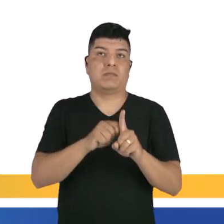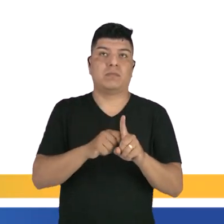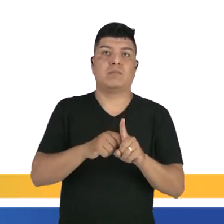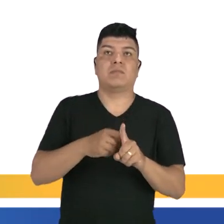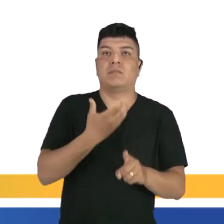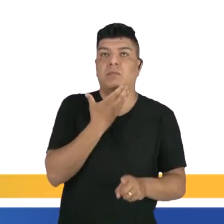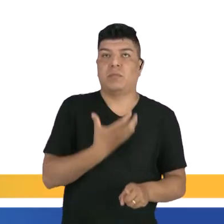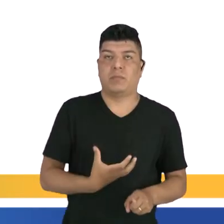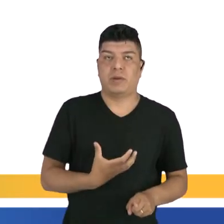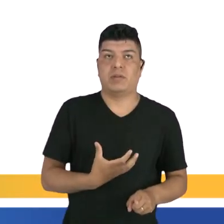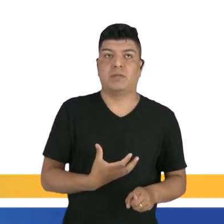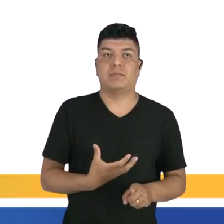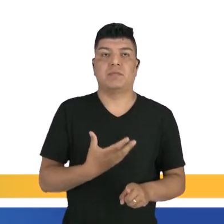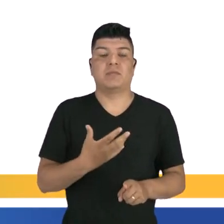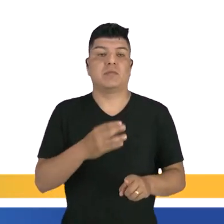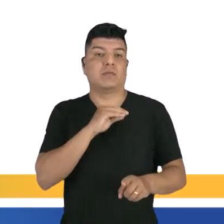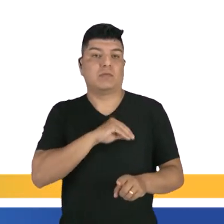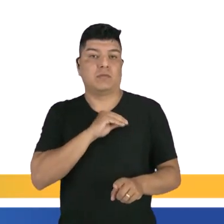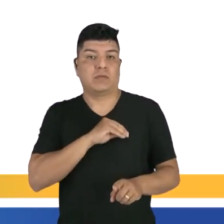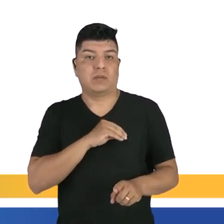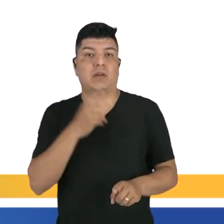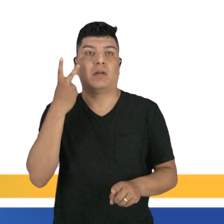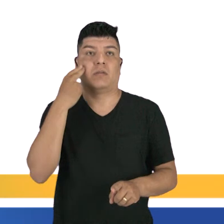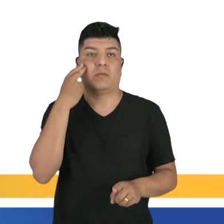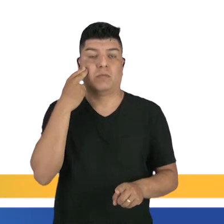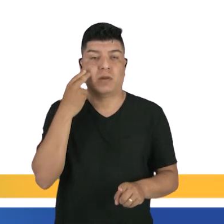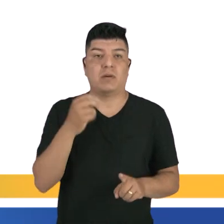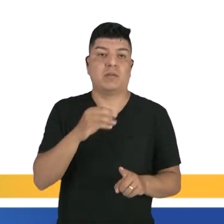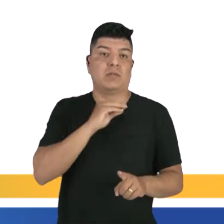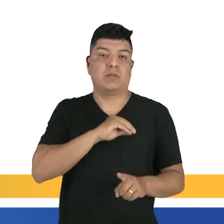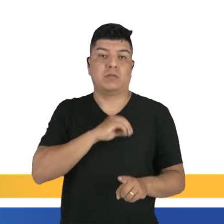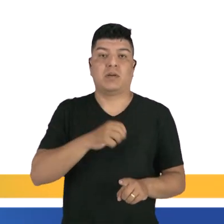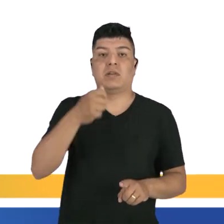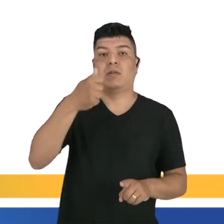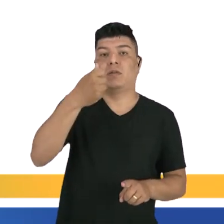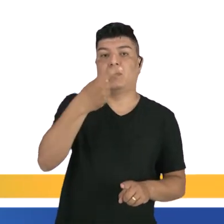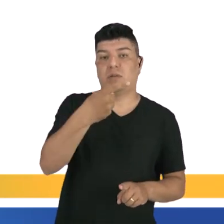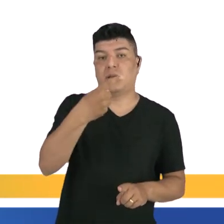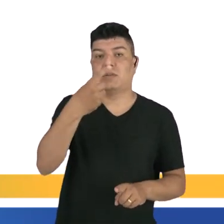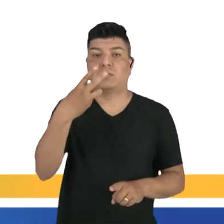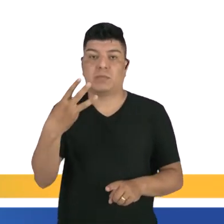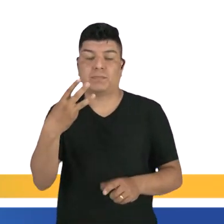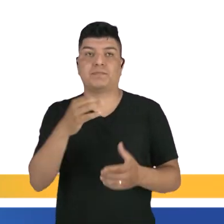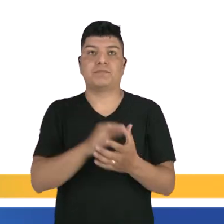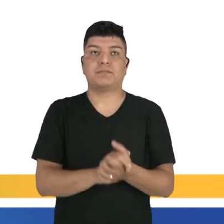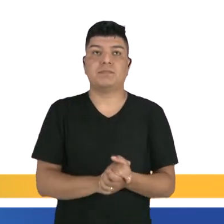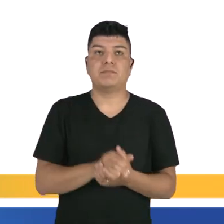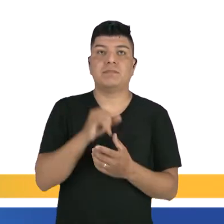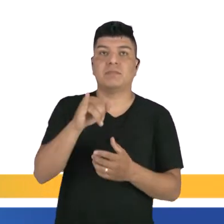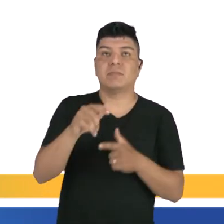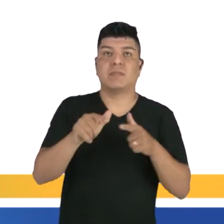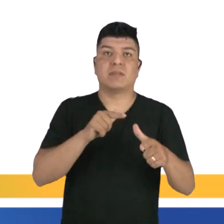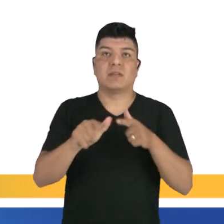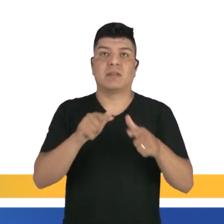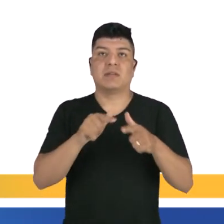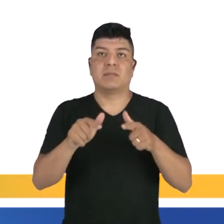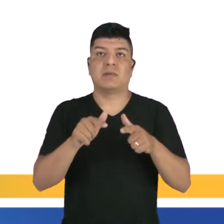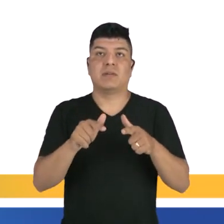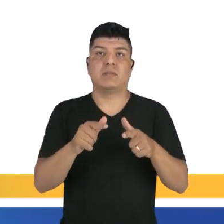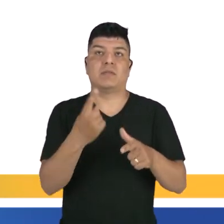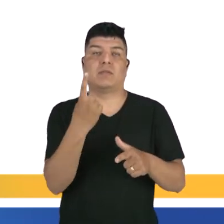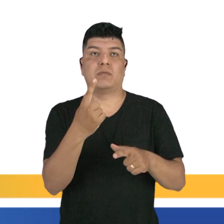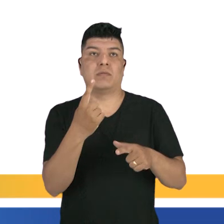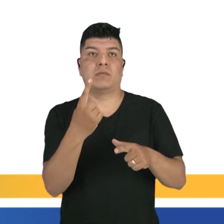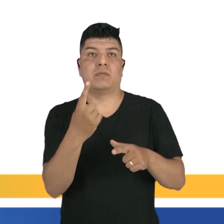e o 13º. Se a pessoa trabalhou os 12 meses do ano, os 2 salários serão iguais. Se a pessoa trabalhou uma fração do ano,